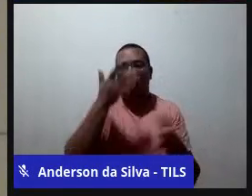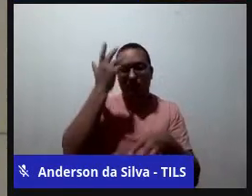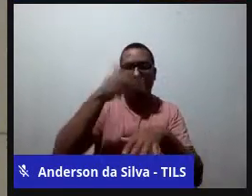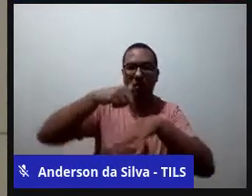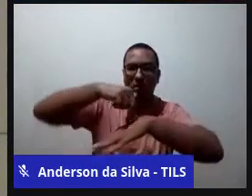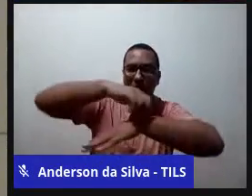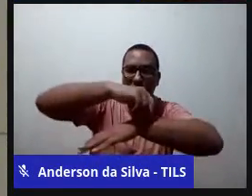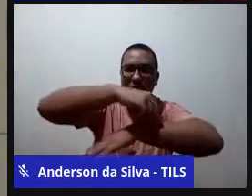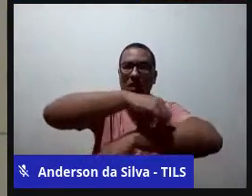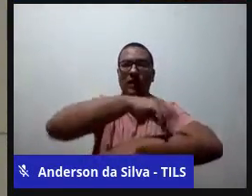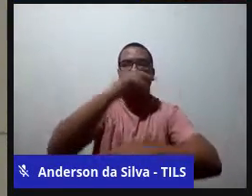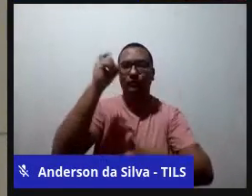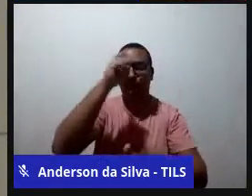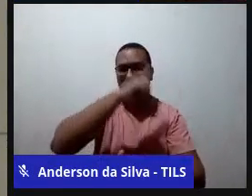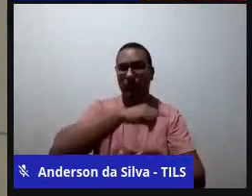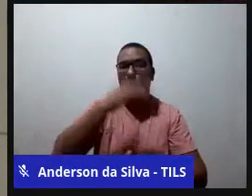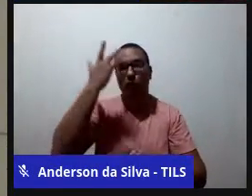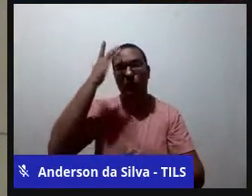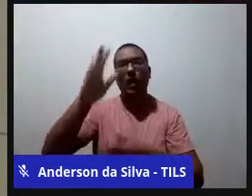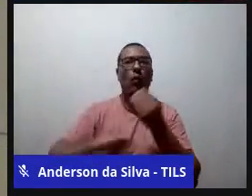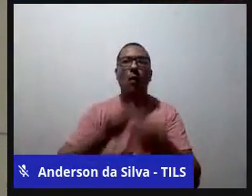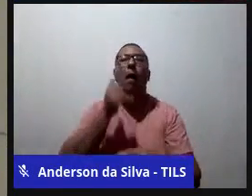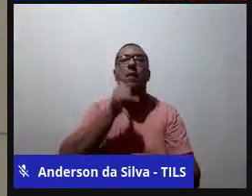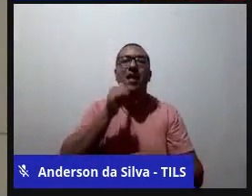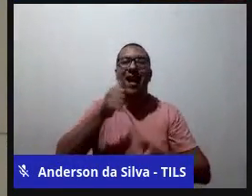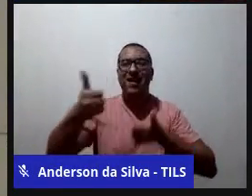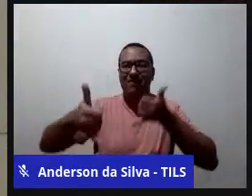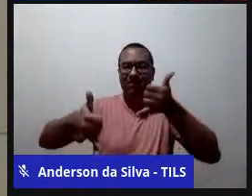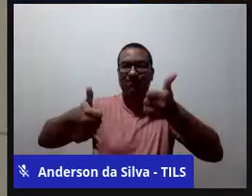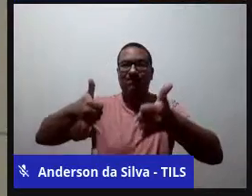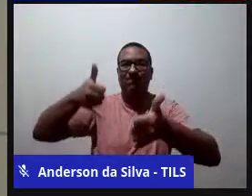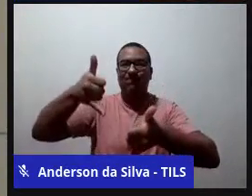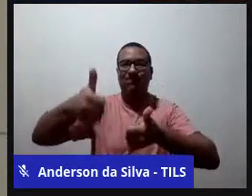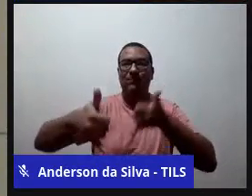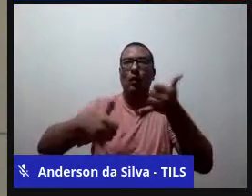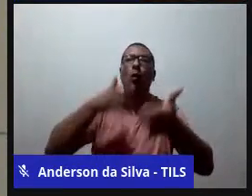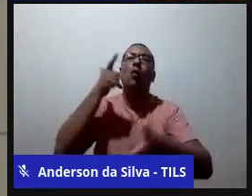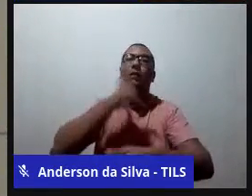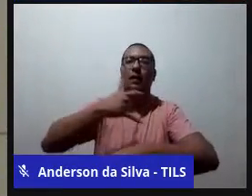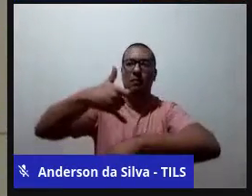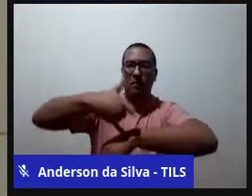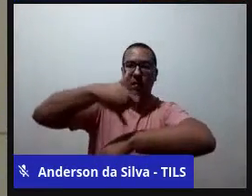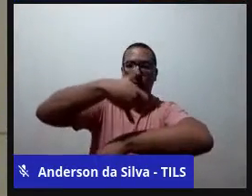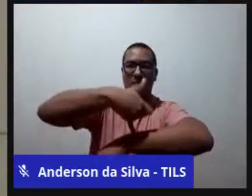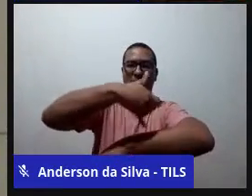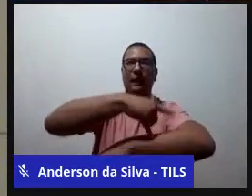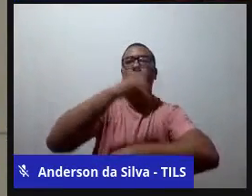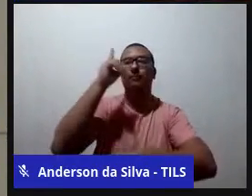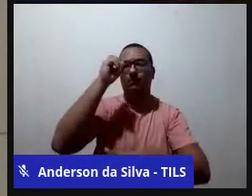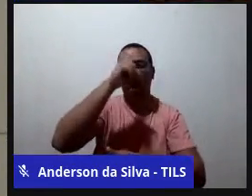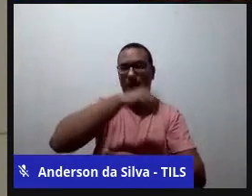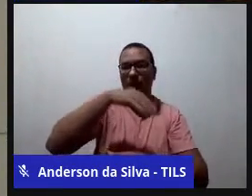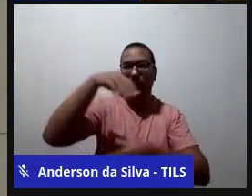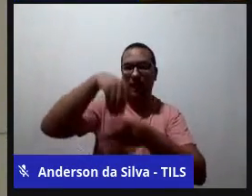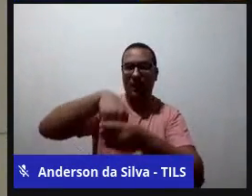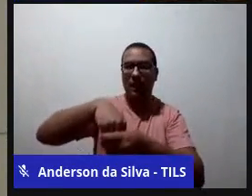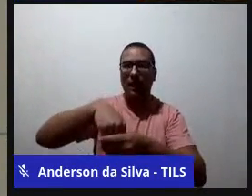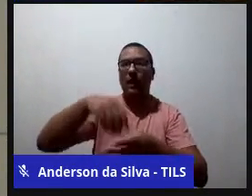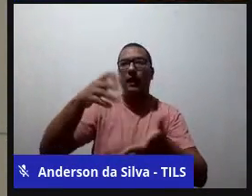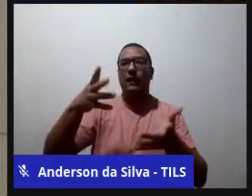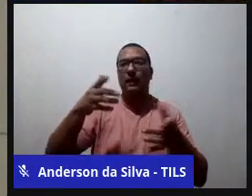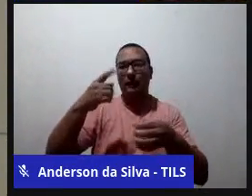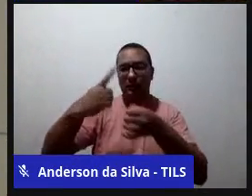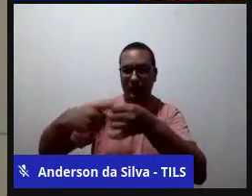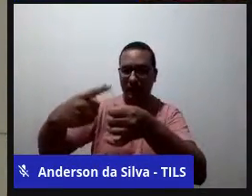Evidentemente, eu não sei como as mulheres com salto alto conseguem se deslocar nos passeios das grandes cidades brasileiras, porque é